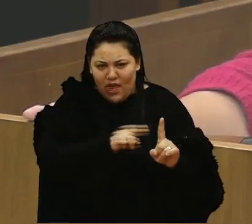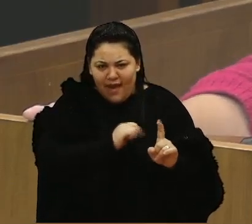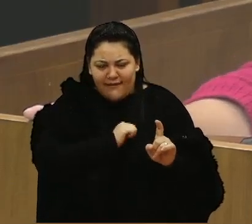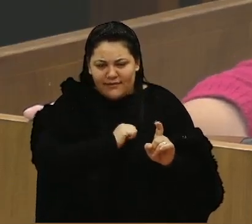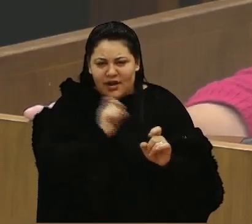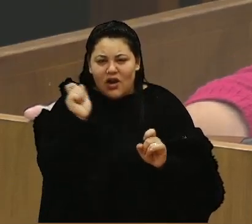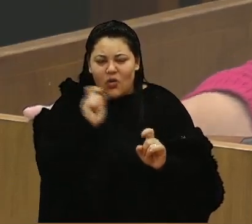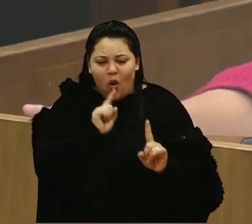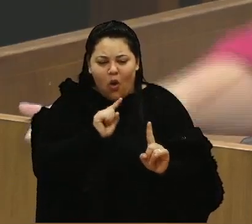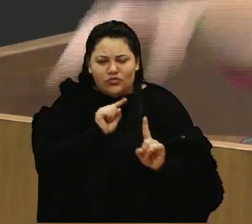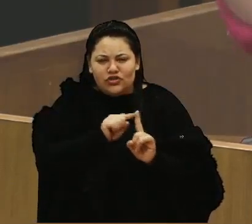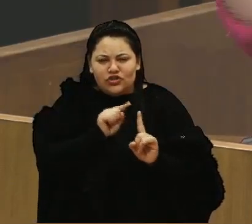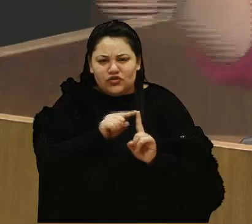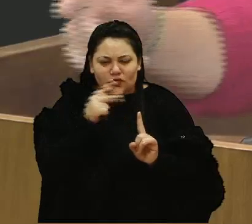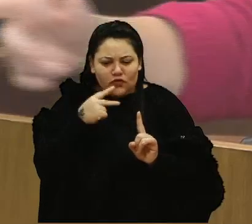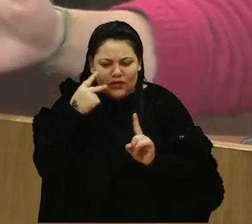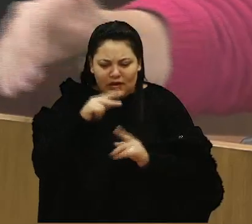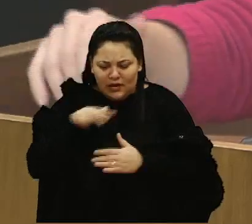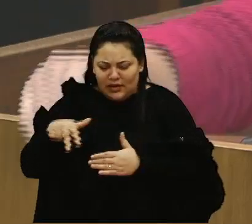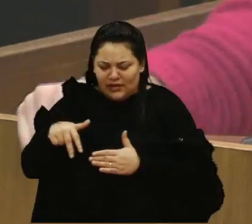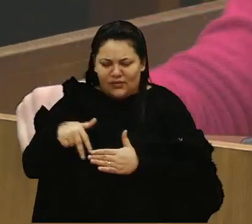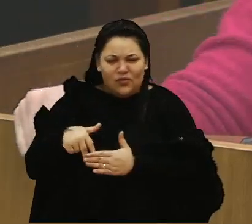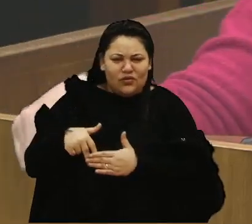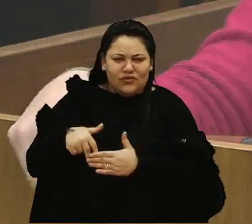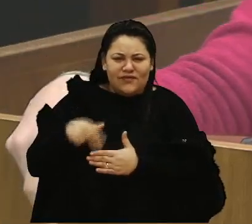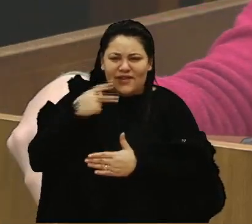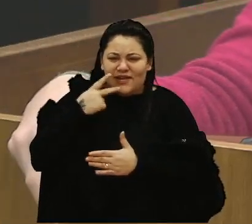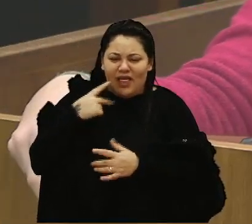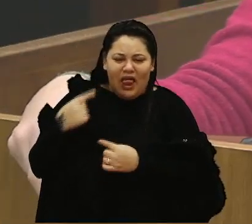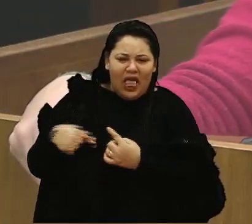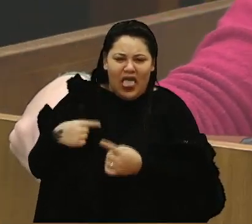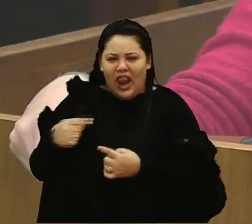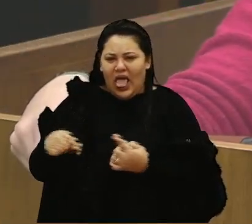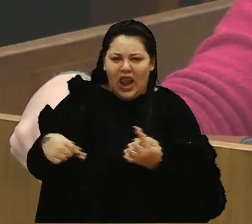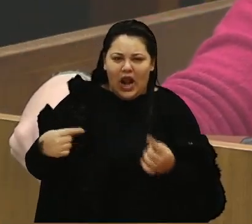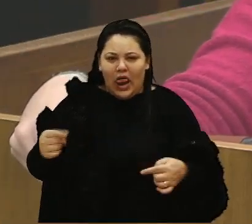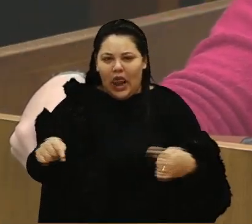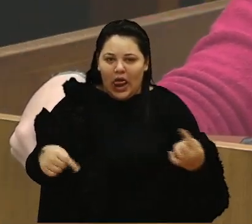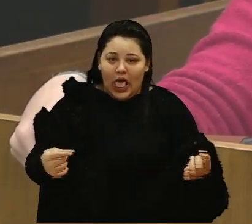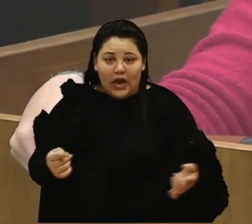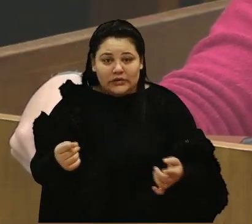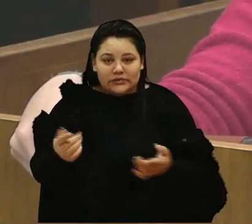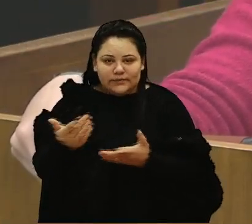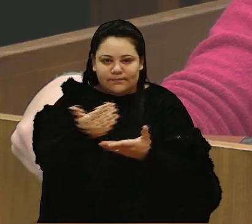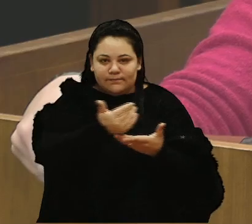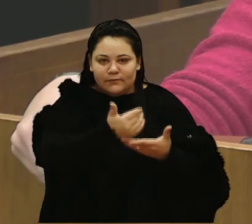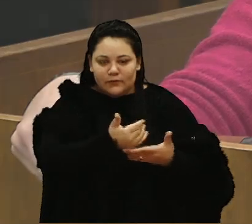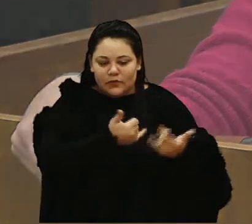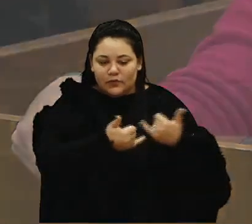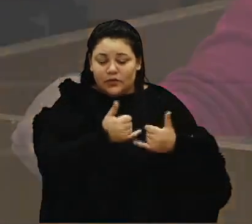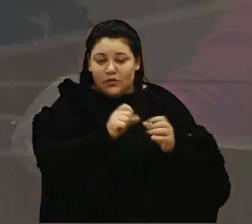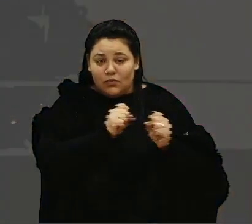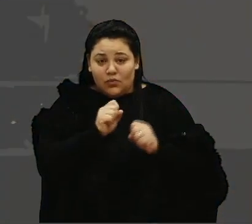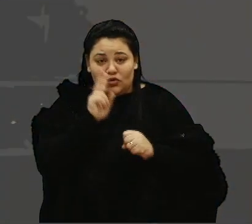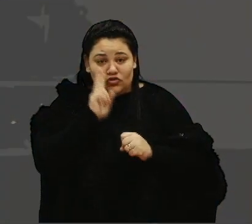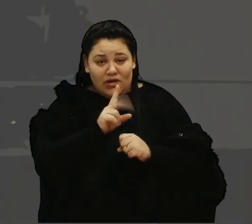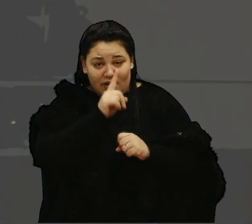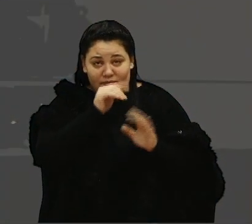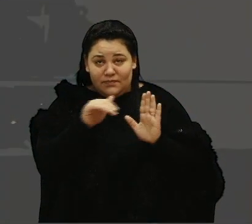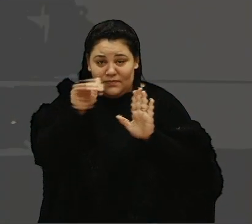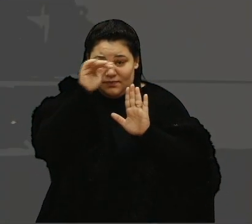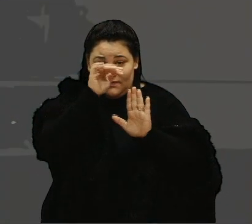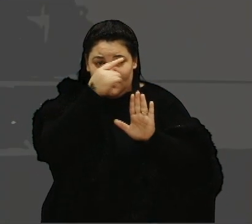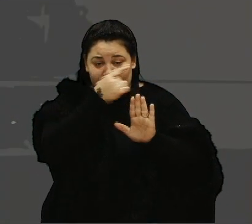vereador vindo aqui trazer, distorcendo mais uma vez os dados? Podem olhar ali na parte de cima, está